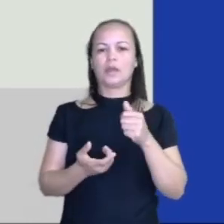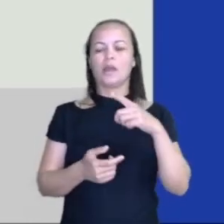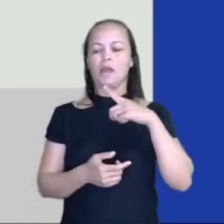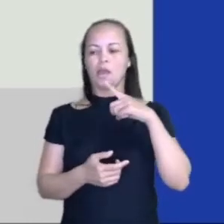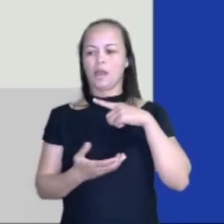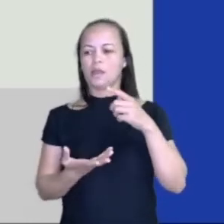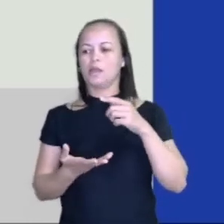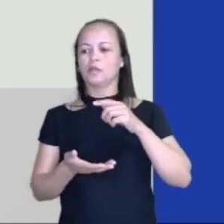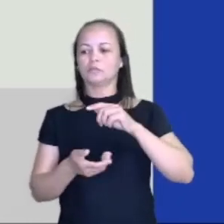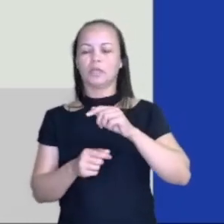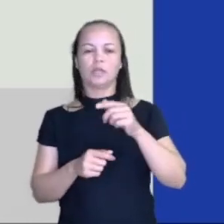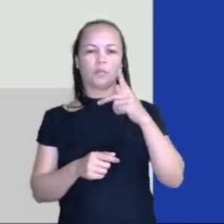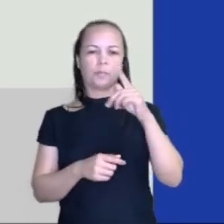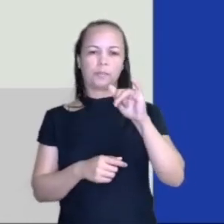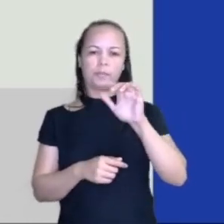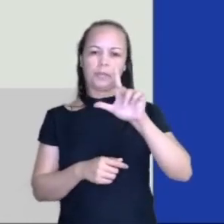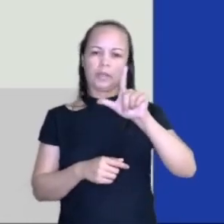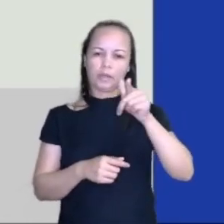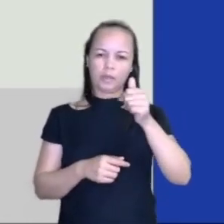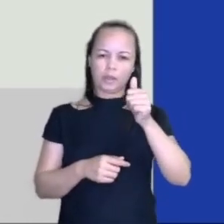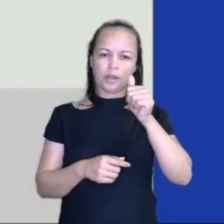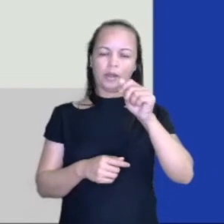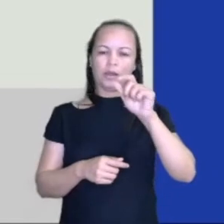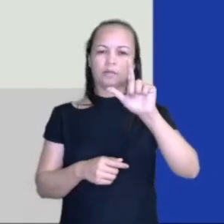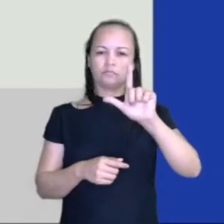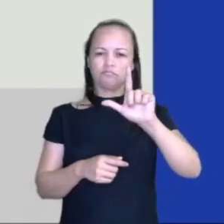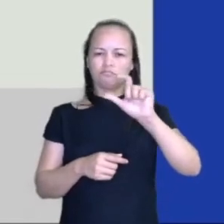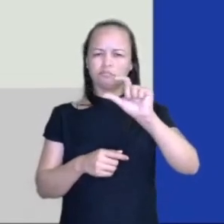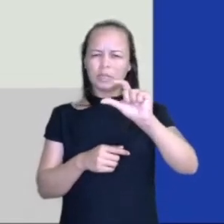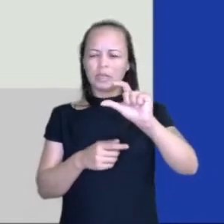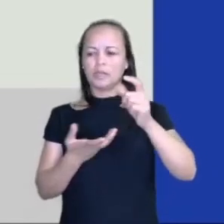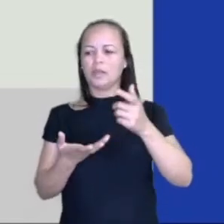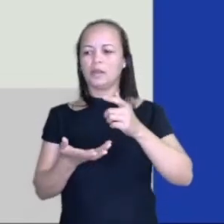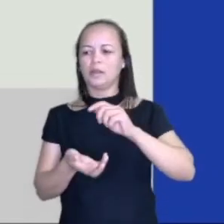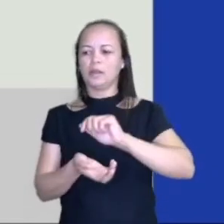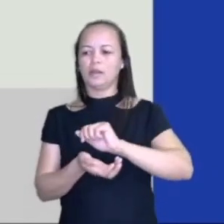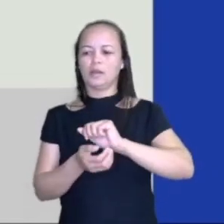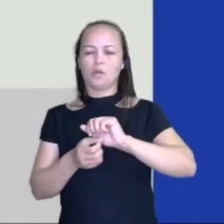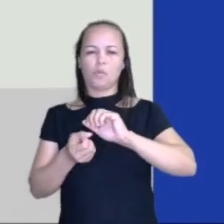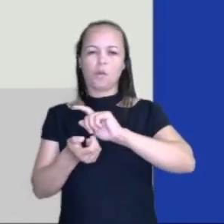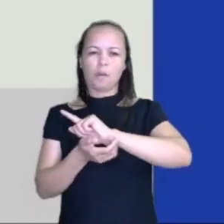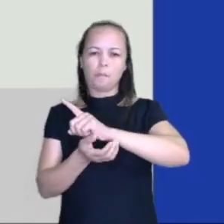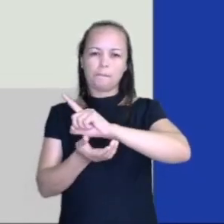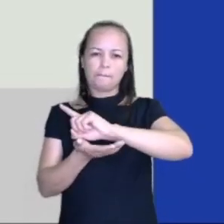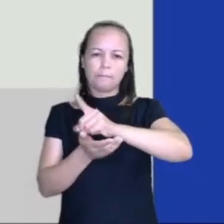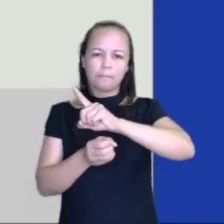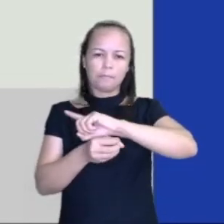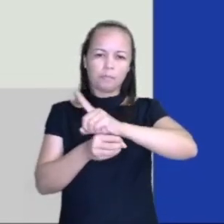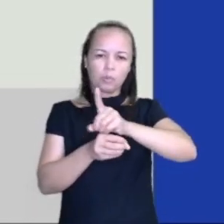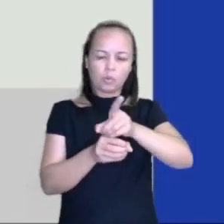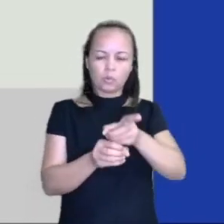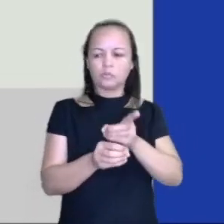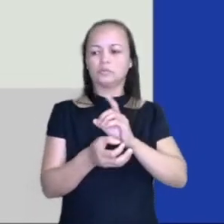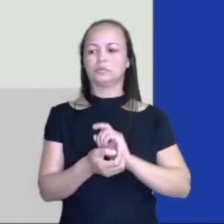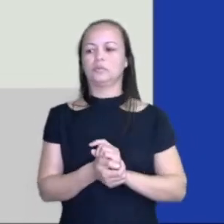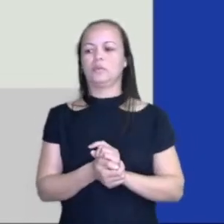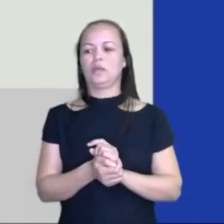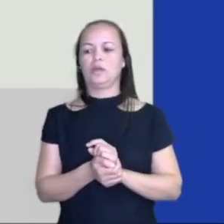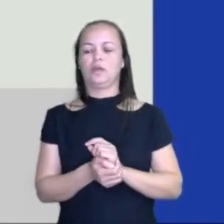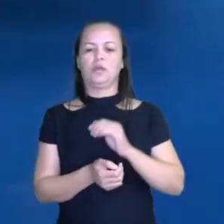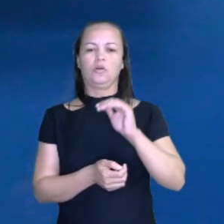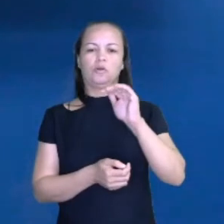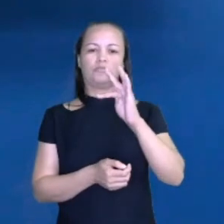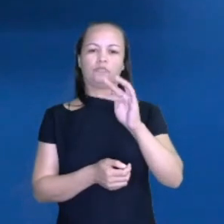bússola fusíveis ou disjuntores certeza você sabe né uma pilha é a resposta certa lembro